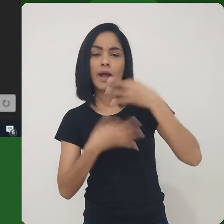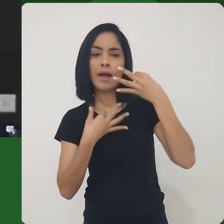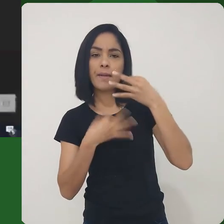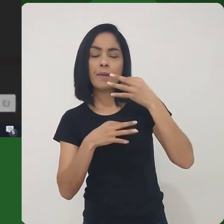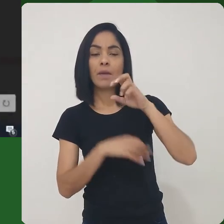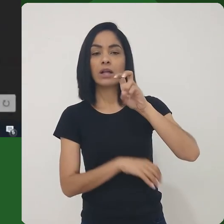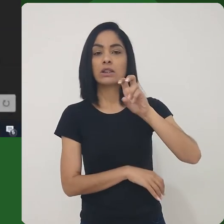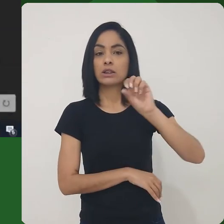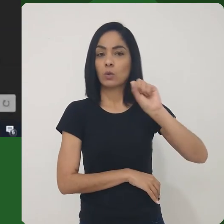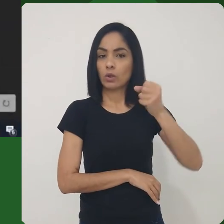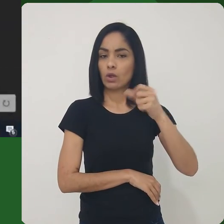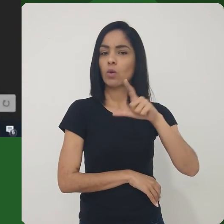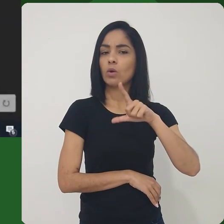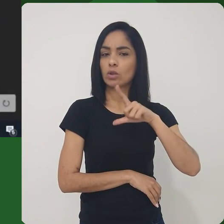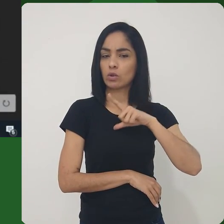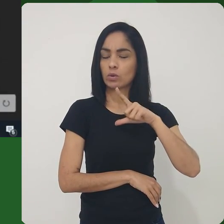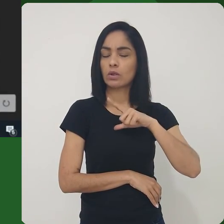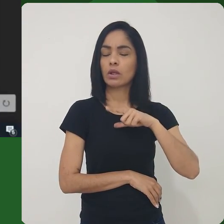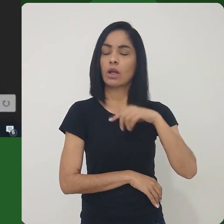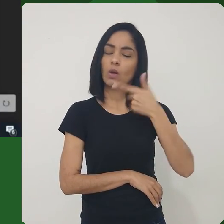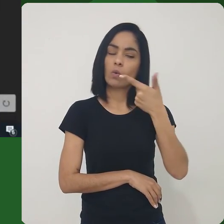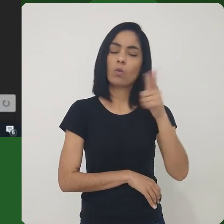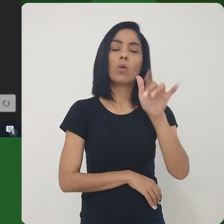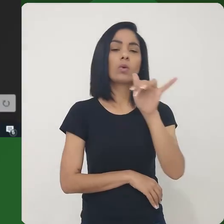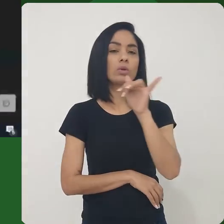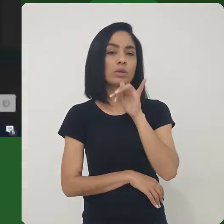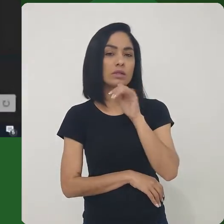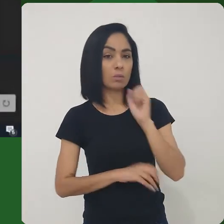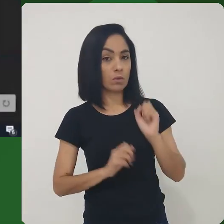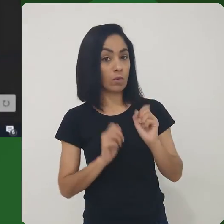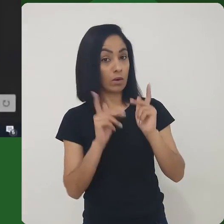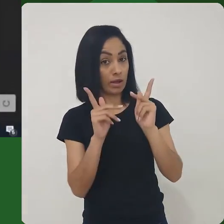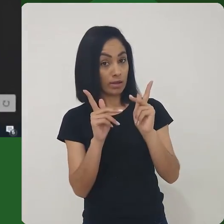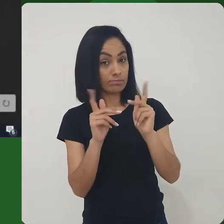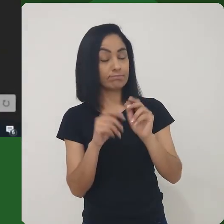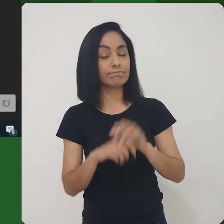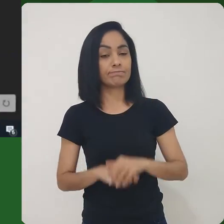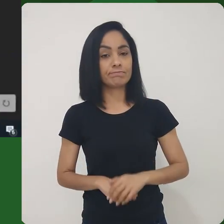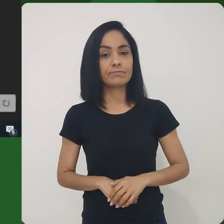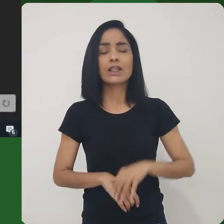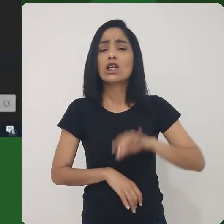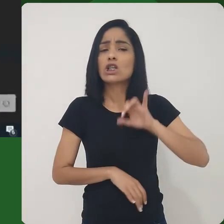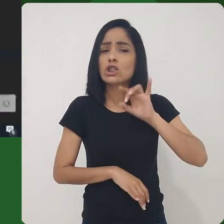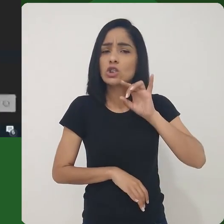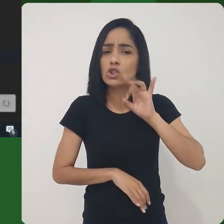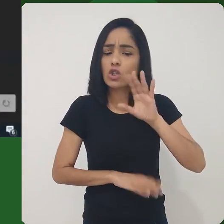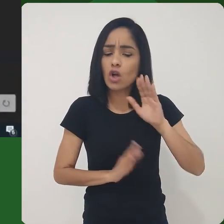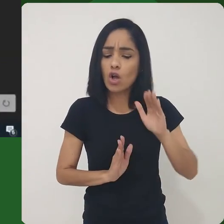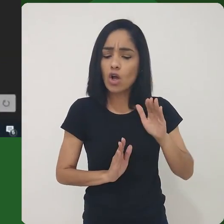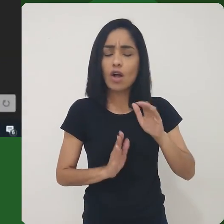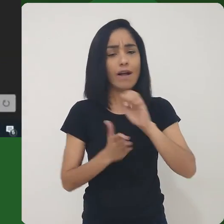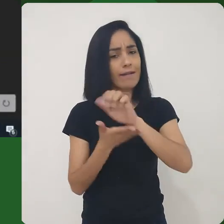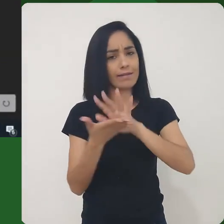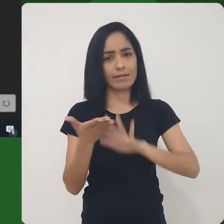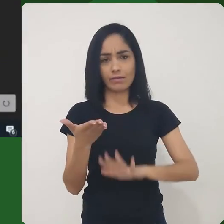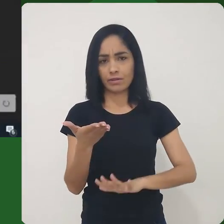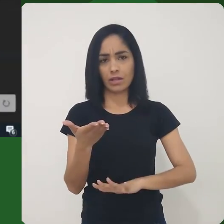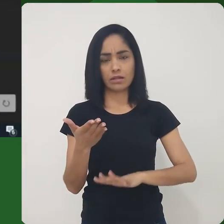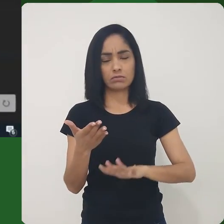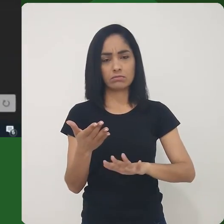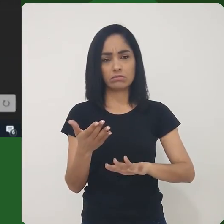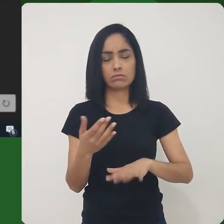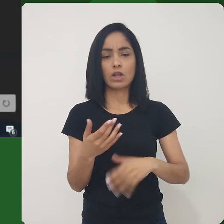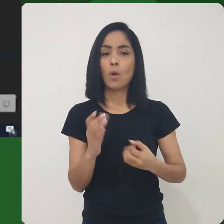se utilizar na página 58, né? Ok, pessoal? Então, é somente